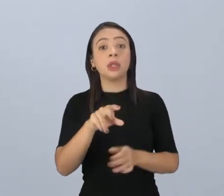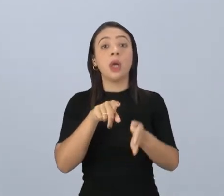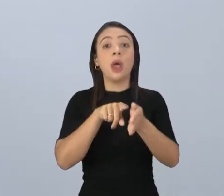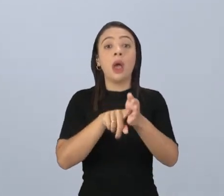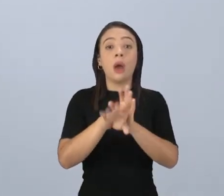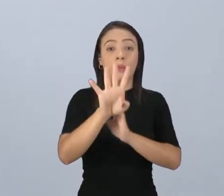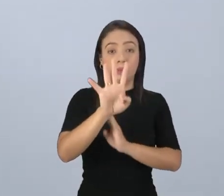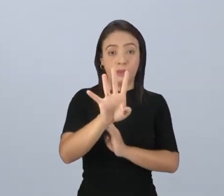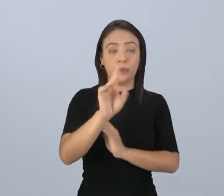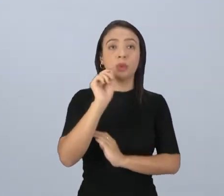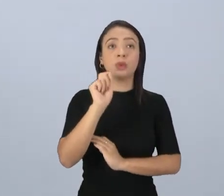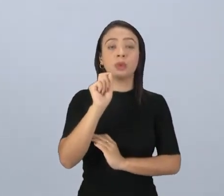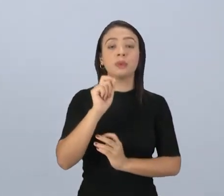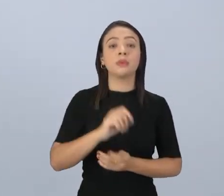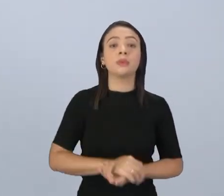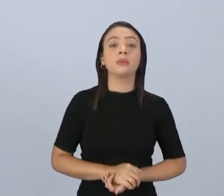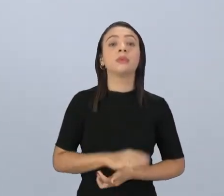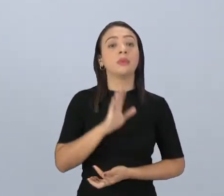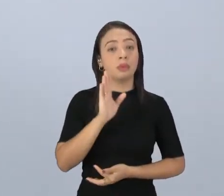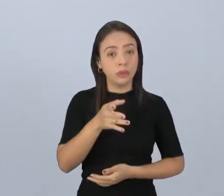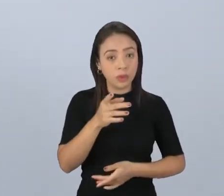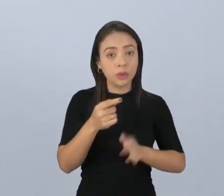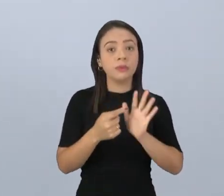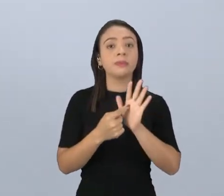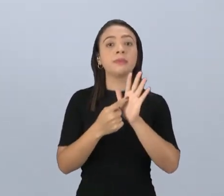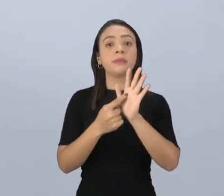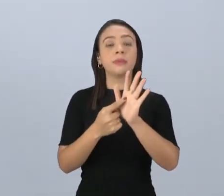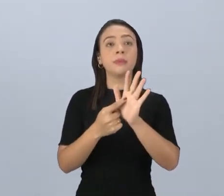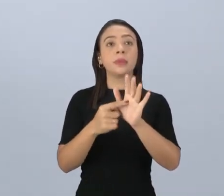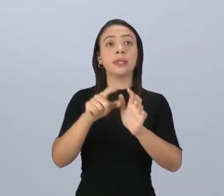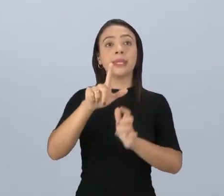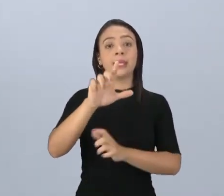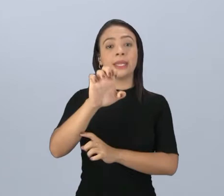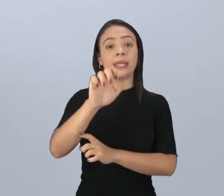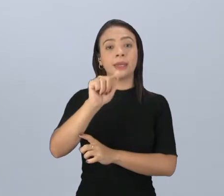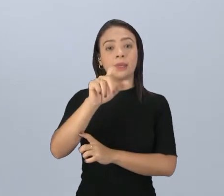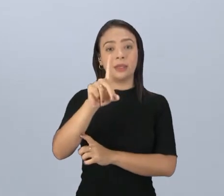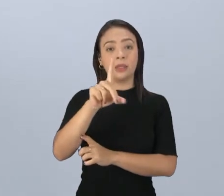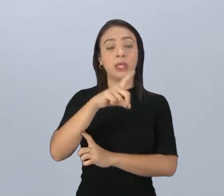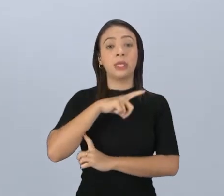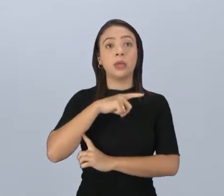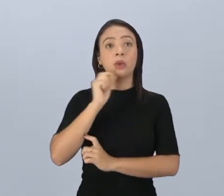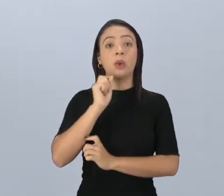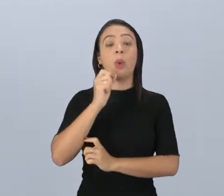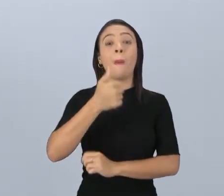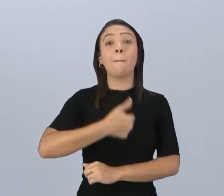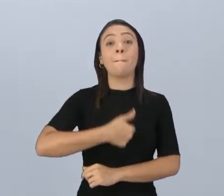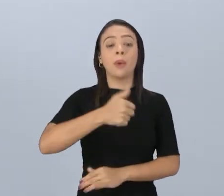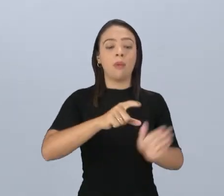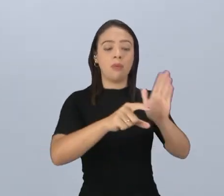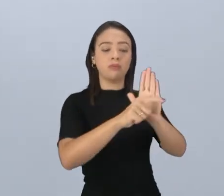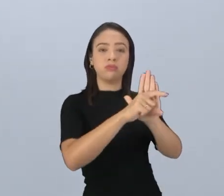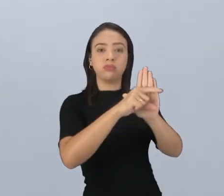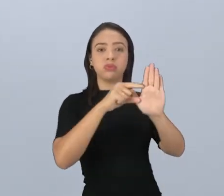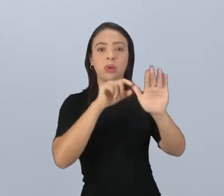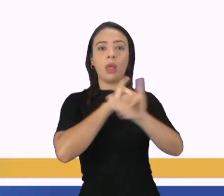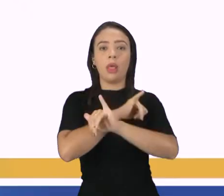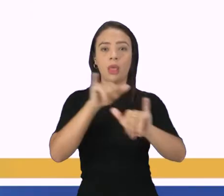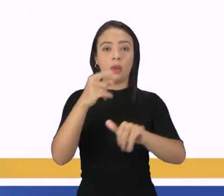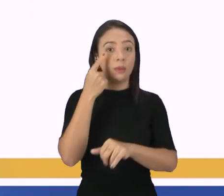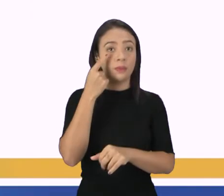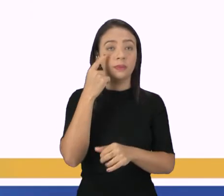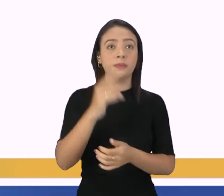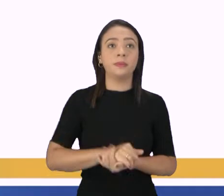perguntas básicas. É o que nós vamos encontrar agora no Líade. Ele é o primeiro parágrafo da notícia.